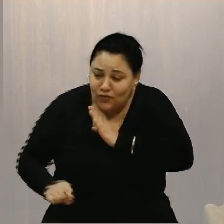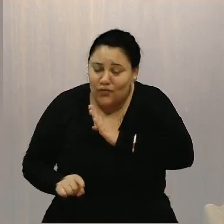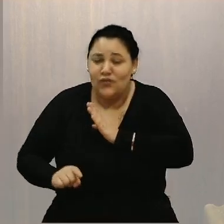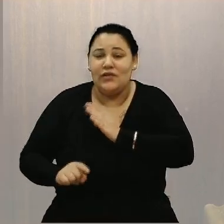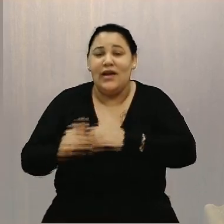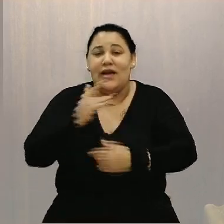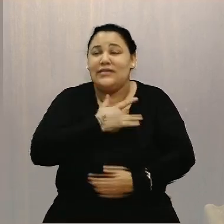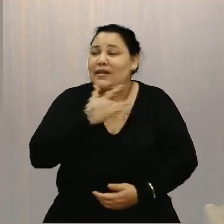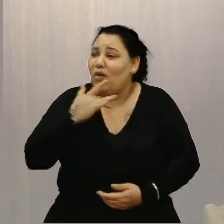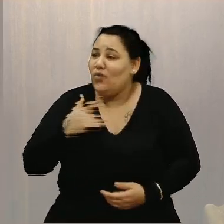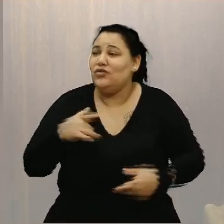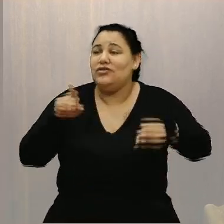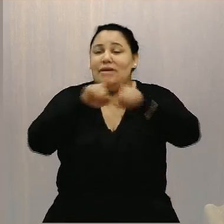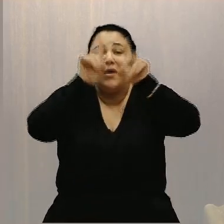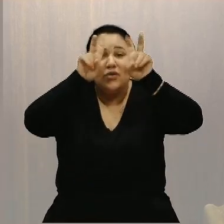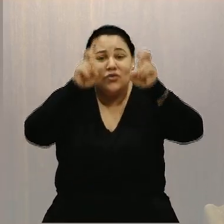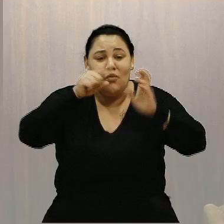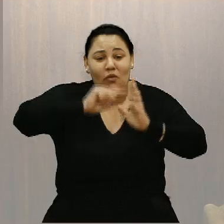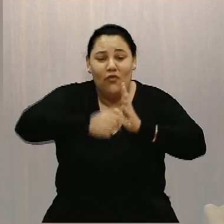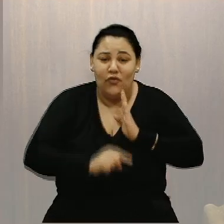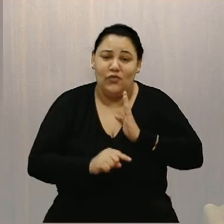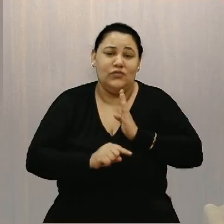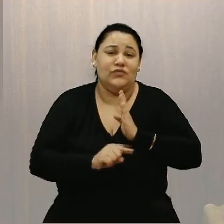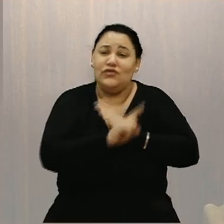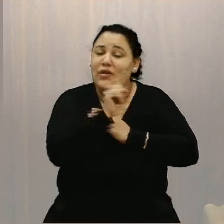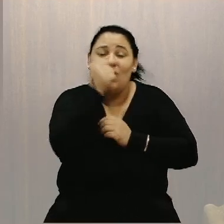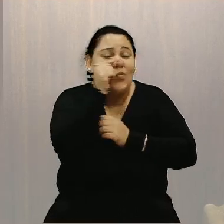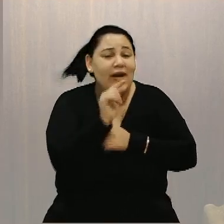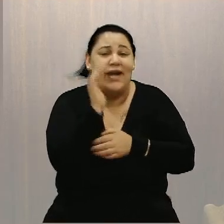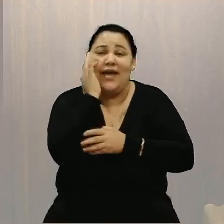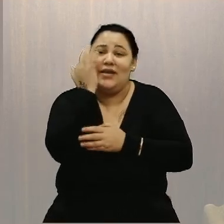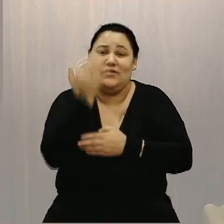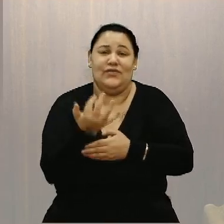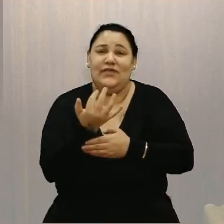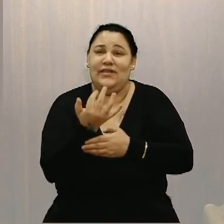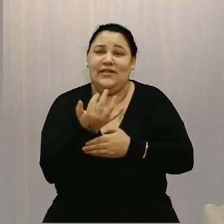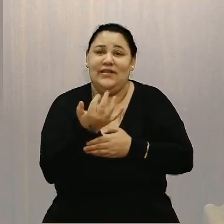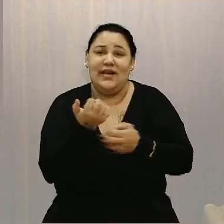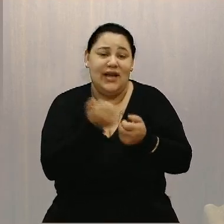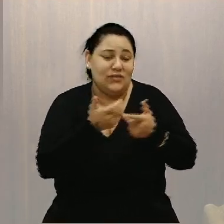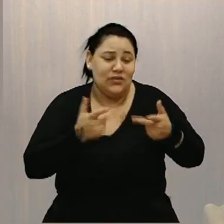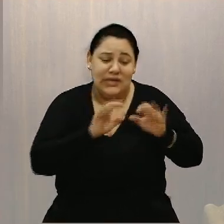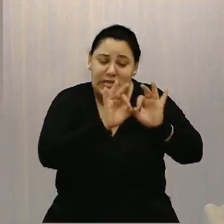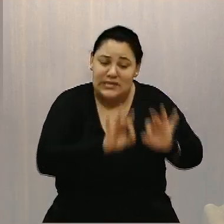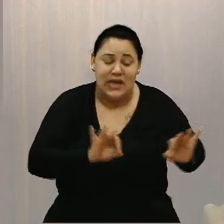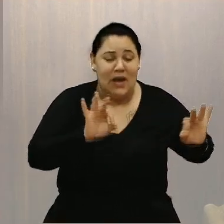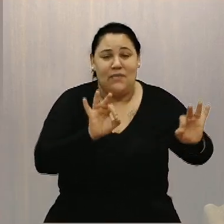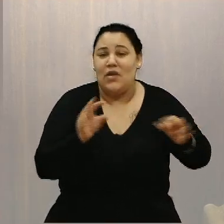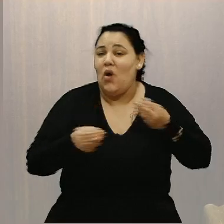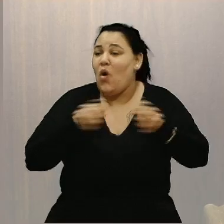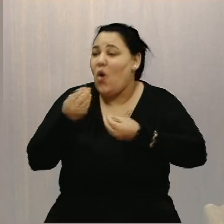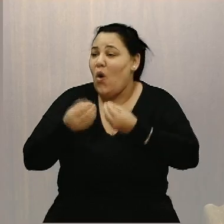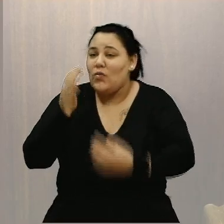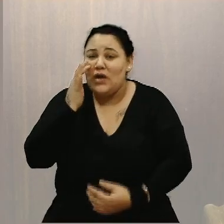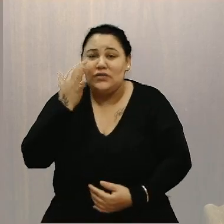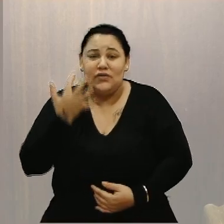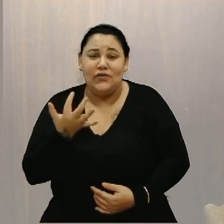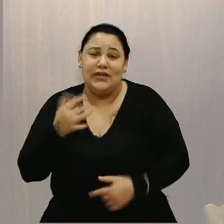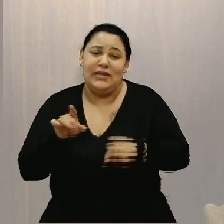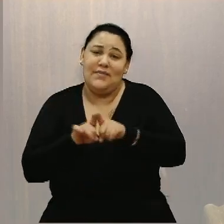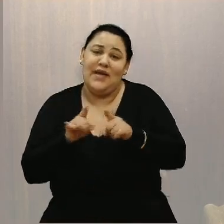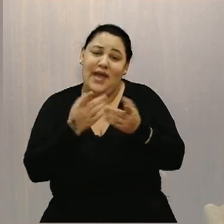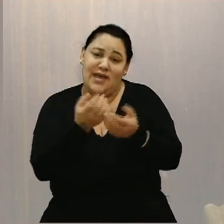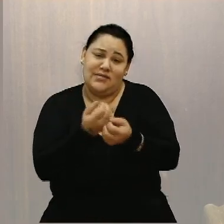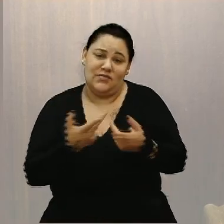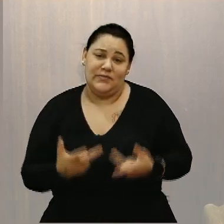tão complexo, a gente não consegue resolver nem as coisas simples. Como que nós iremos solucionar isso?